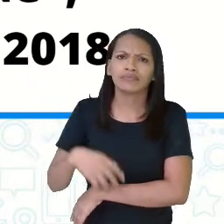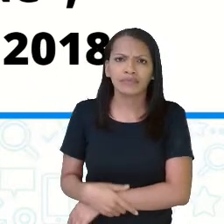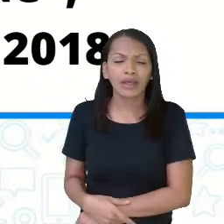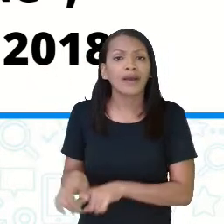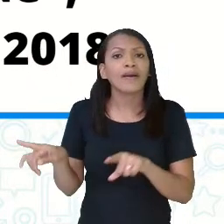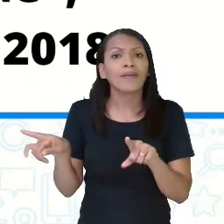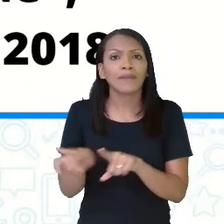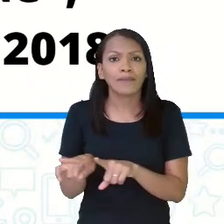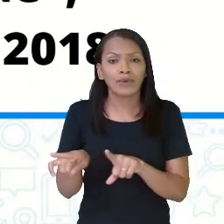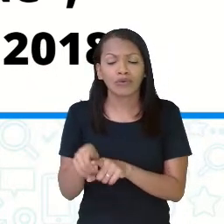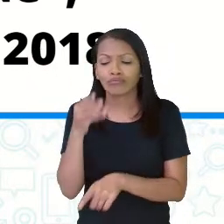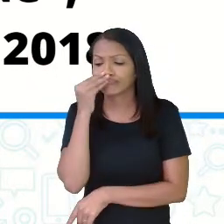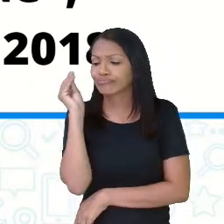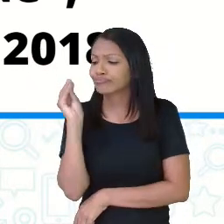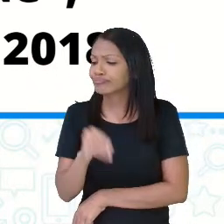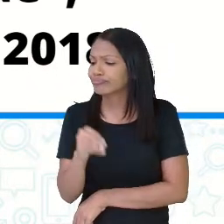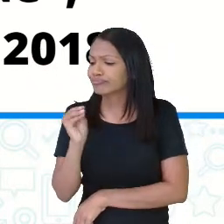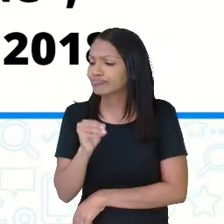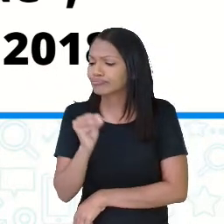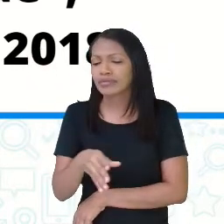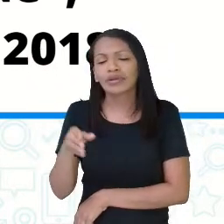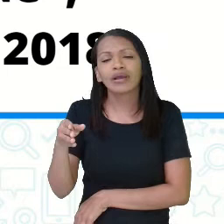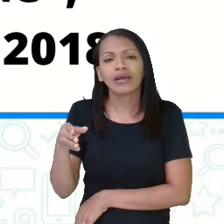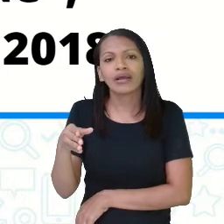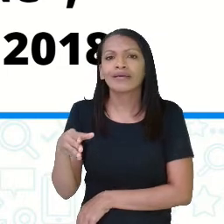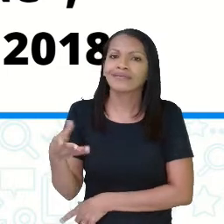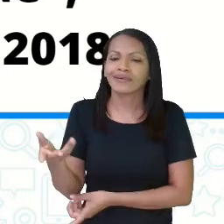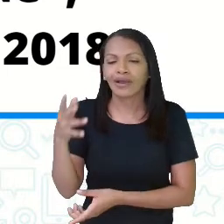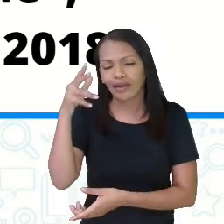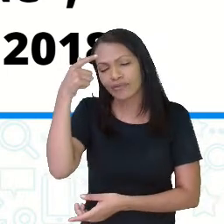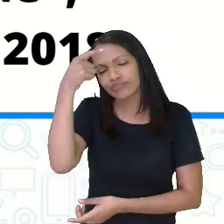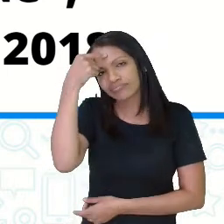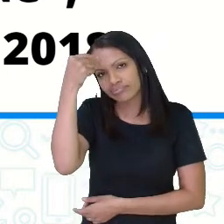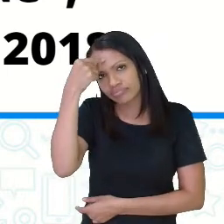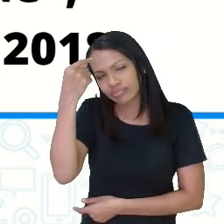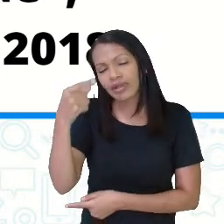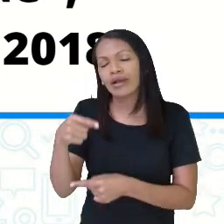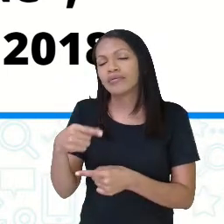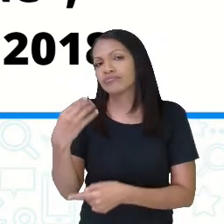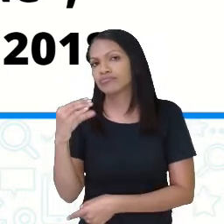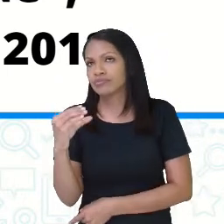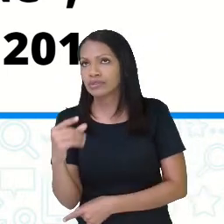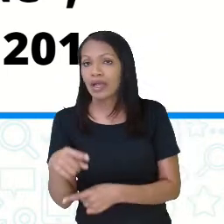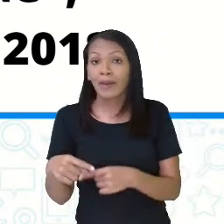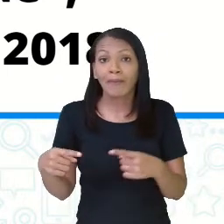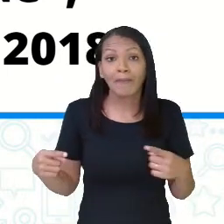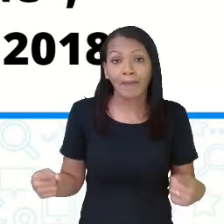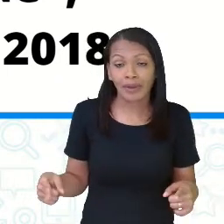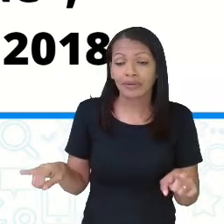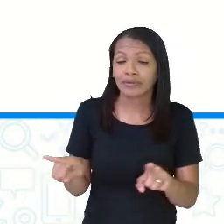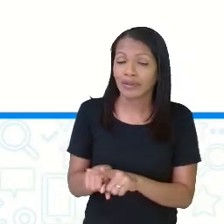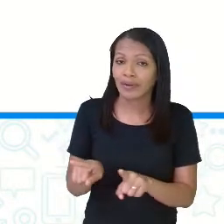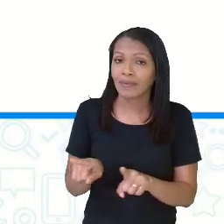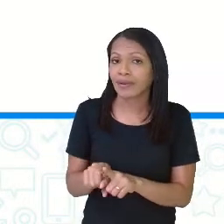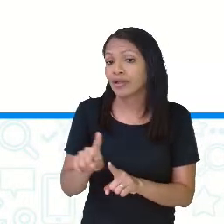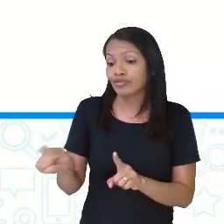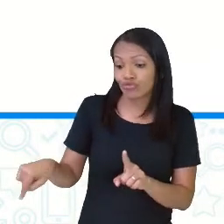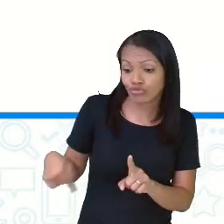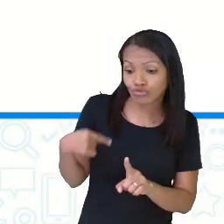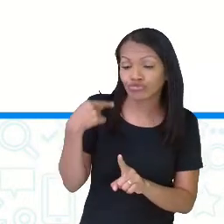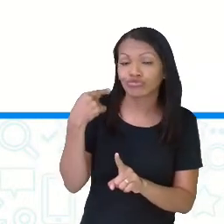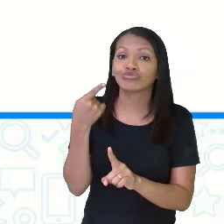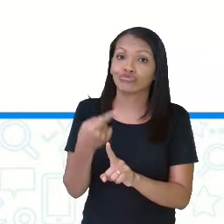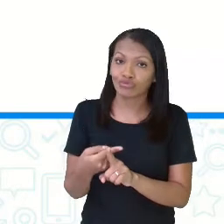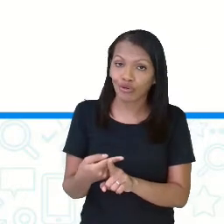desprezou o conhecimento acadêmico, mas também ela não desprezou o conhecimento lá milenar dos seus ancestrais. Isso mostra que ela é uma